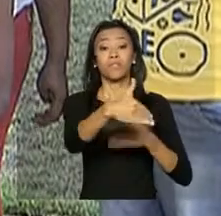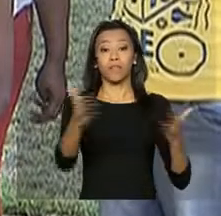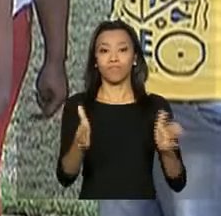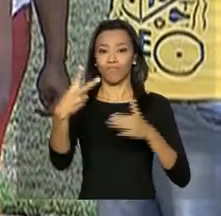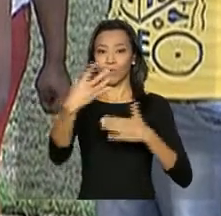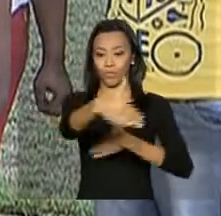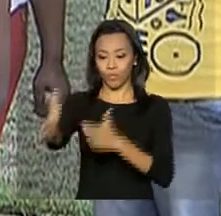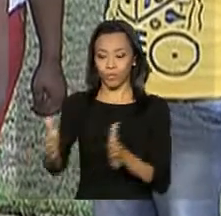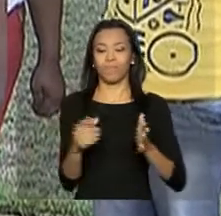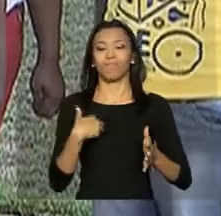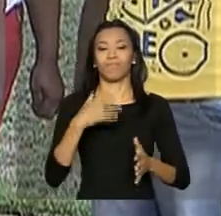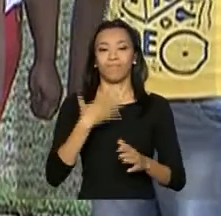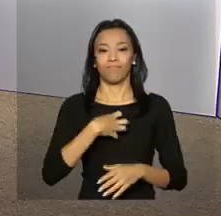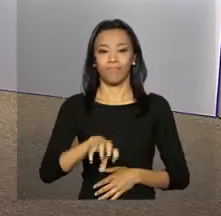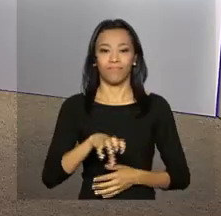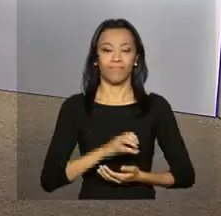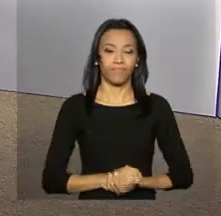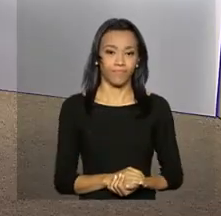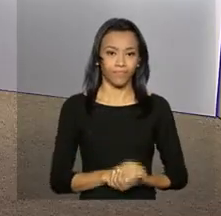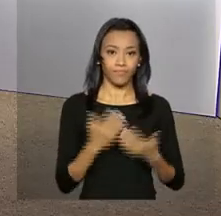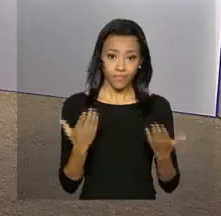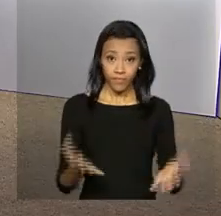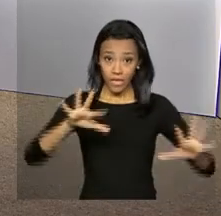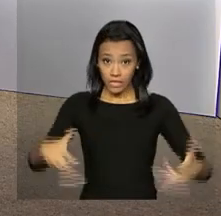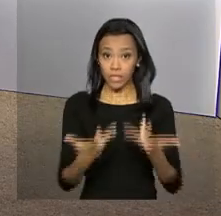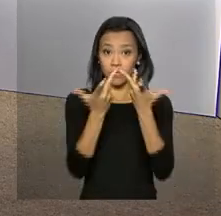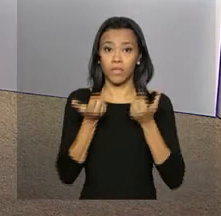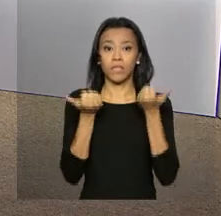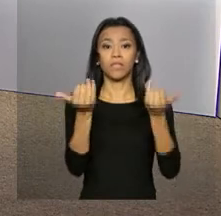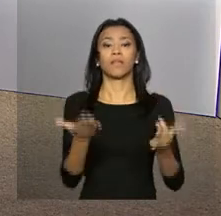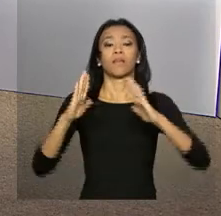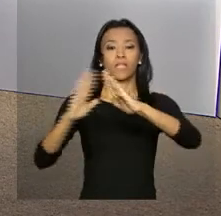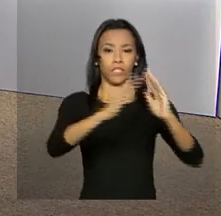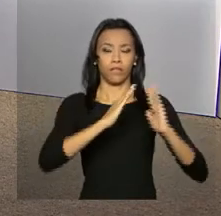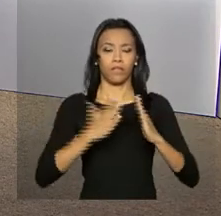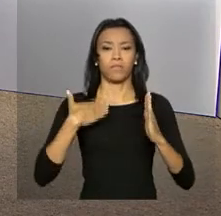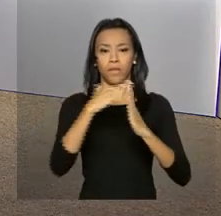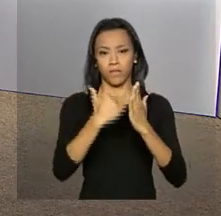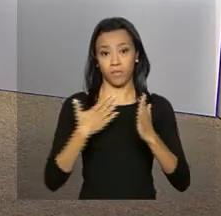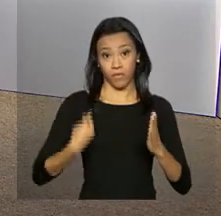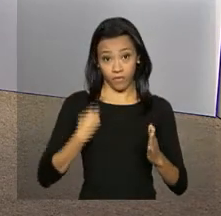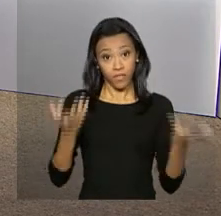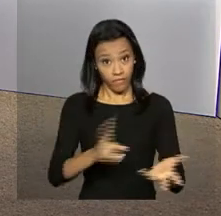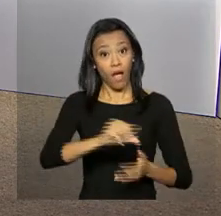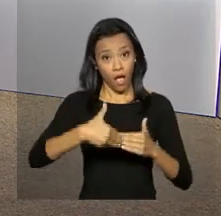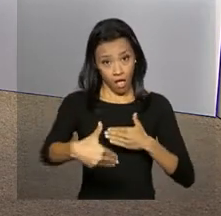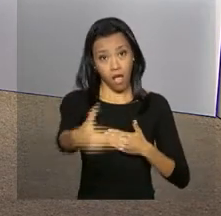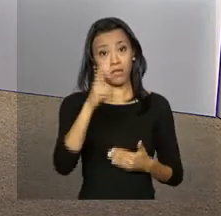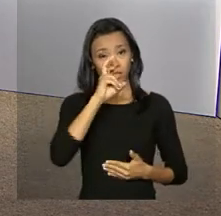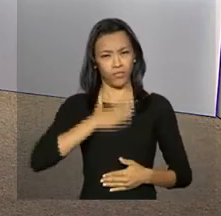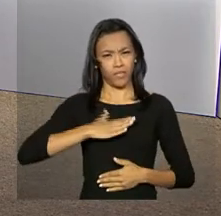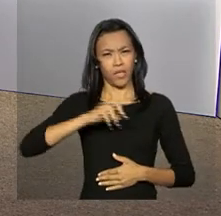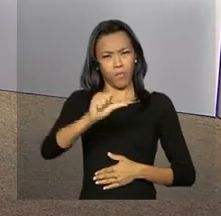2 condomínios. De Salvador, Ney Pereira. E a cerimônia de entrega das residências do Minha Casa Minha Vida você acompanha ao vivo logo mais a